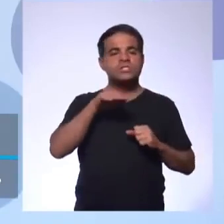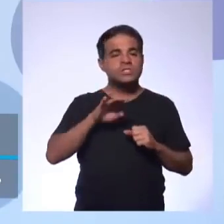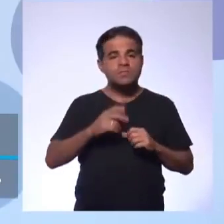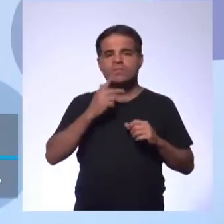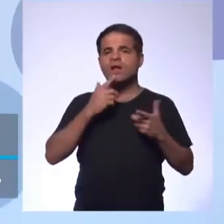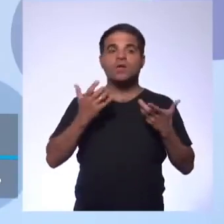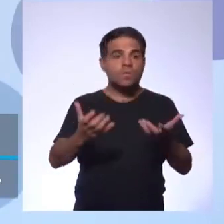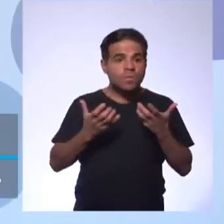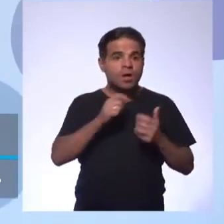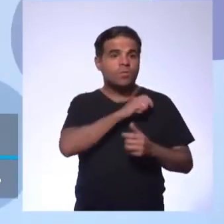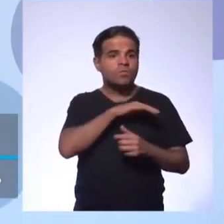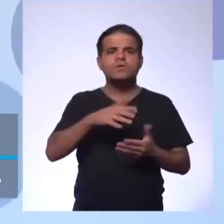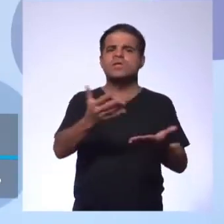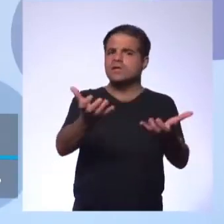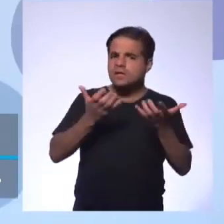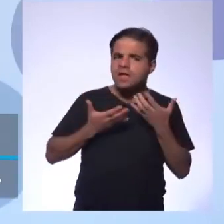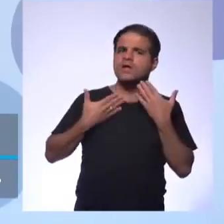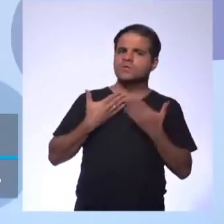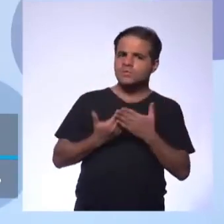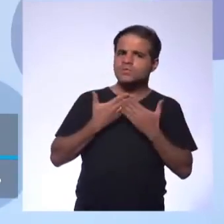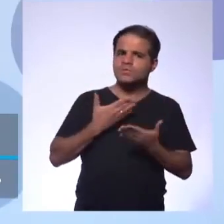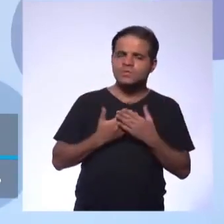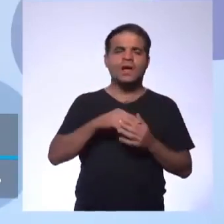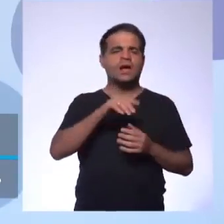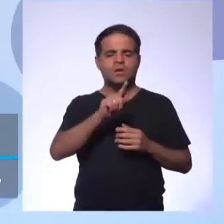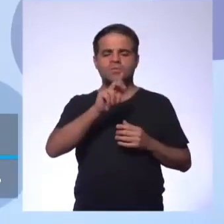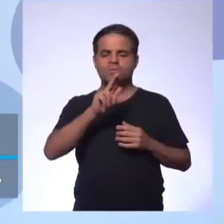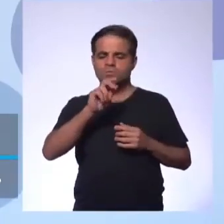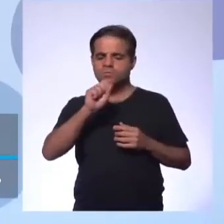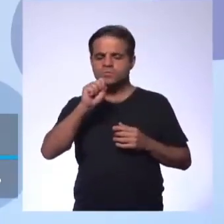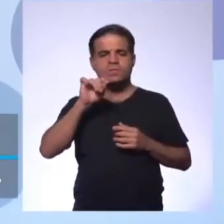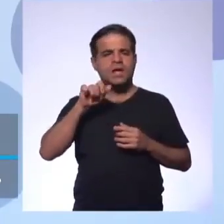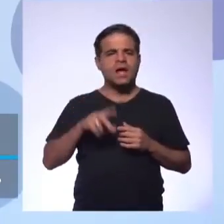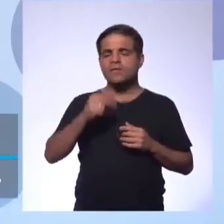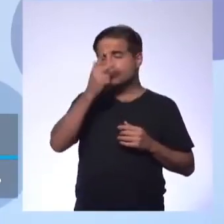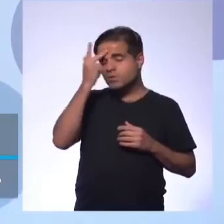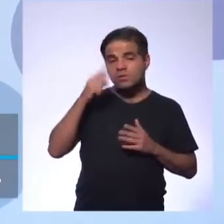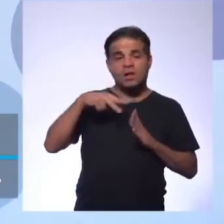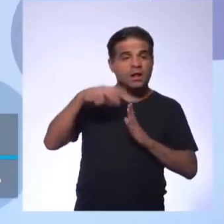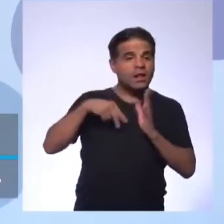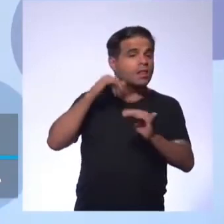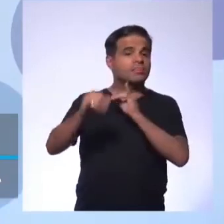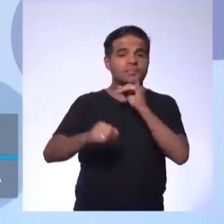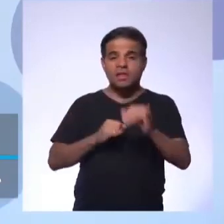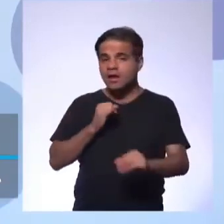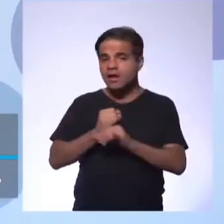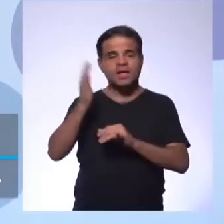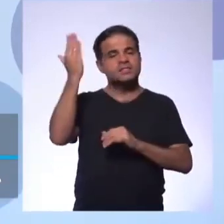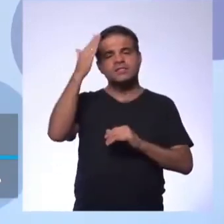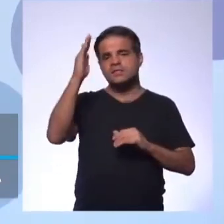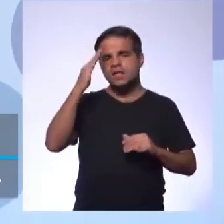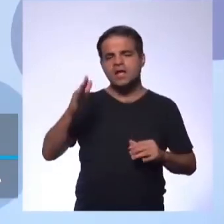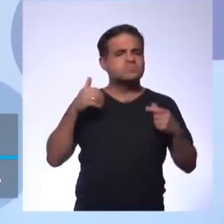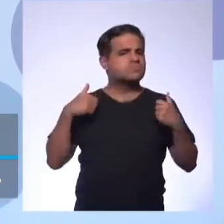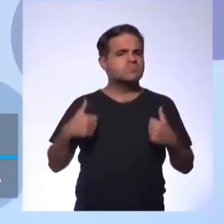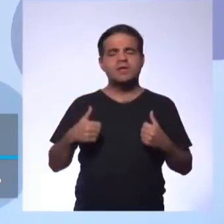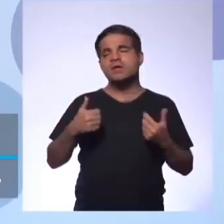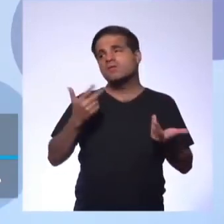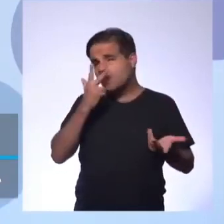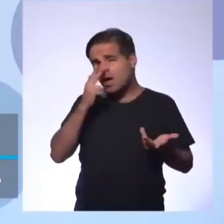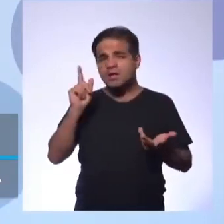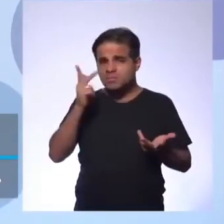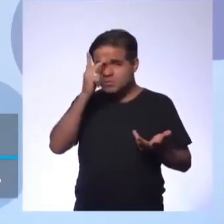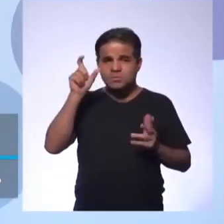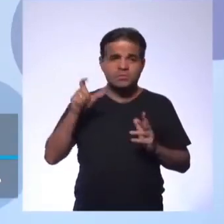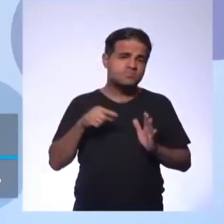aluno que quer estudar. E o Gustavo fala: um que lê pela internet, que entende a matéria. Eu acho que ele quis dizer que pesquisa,